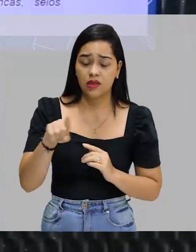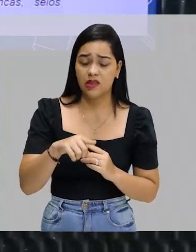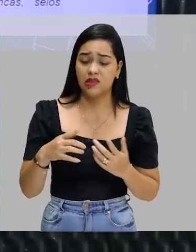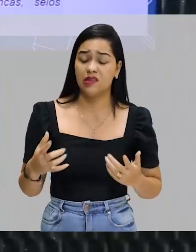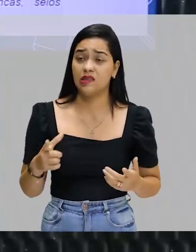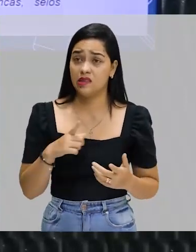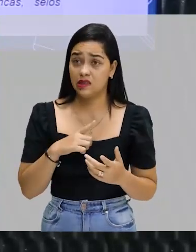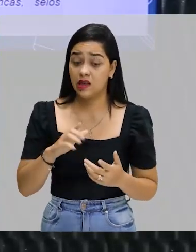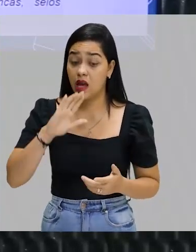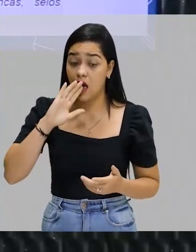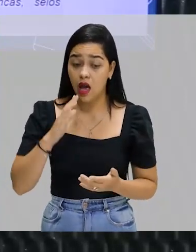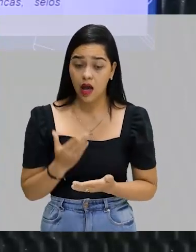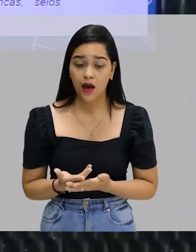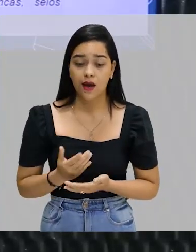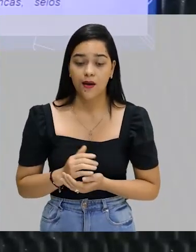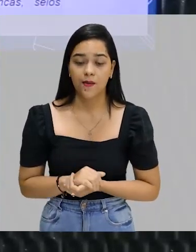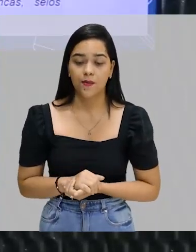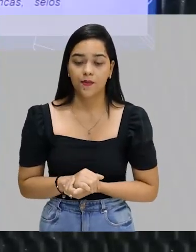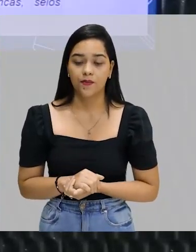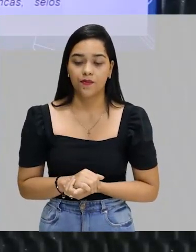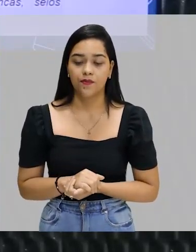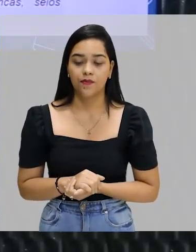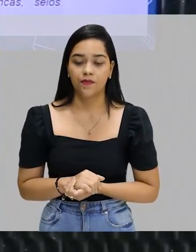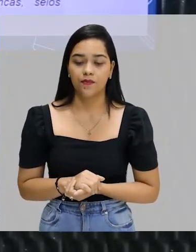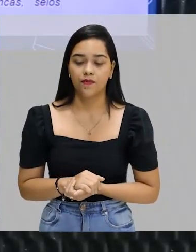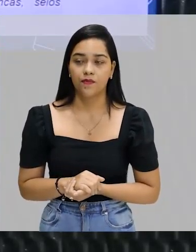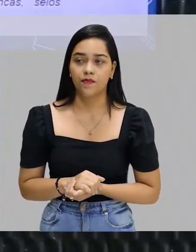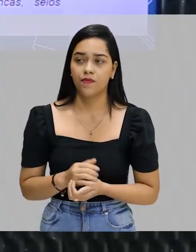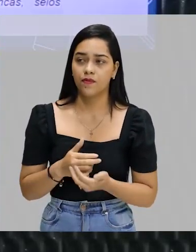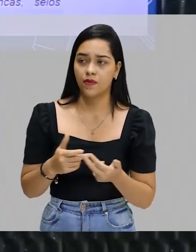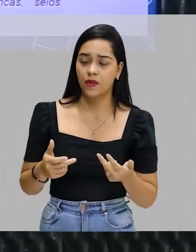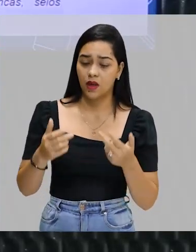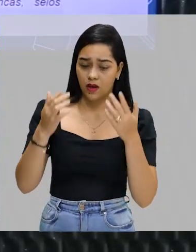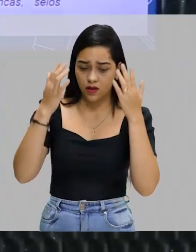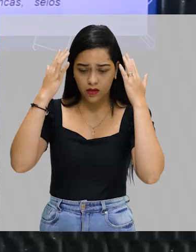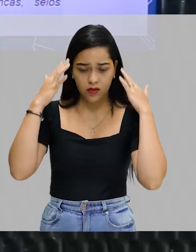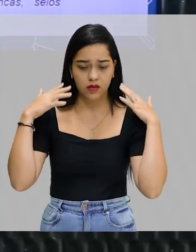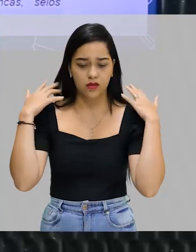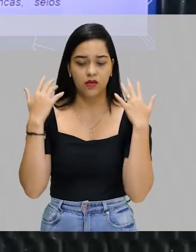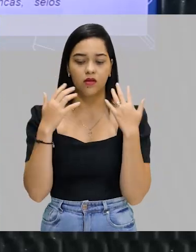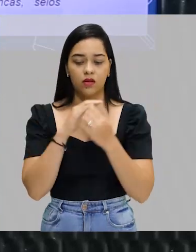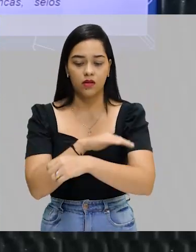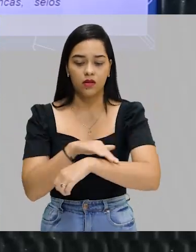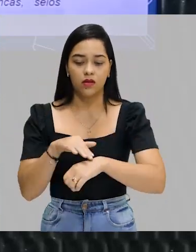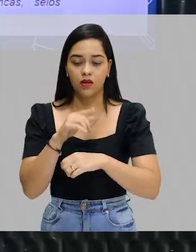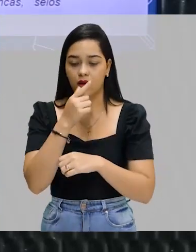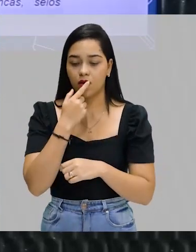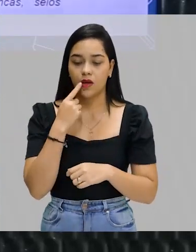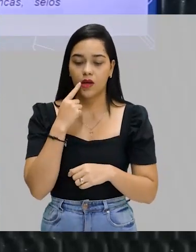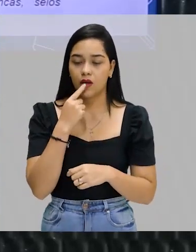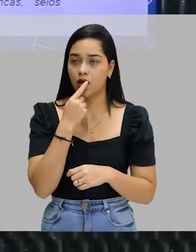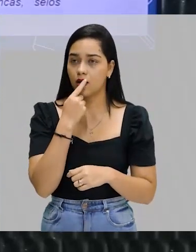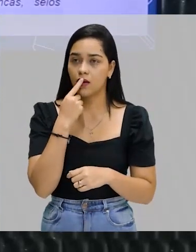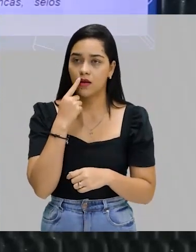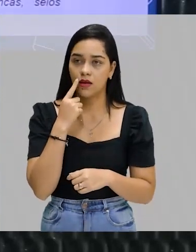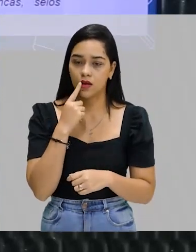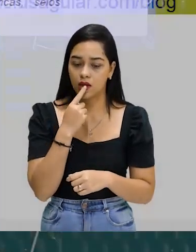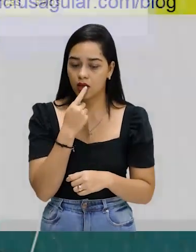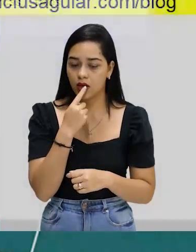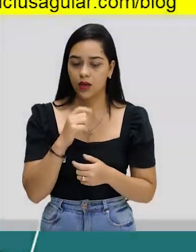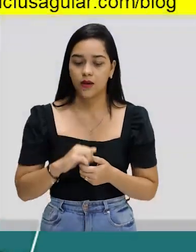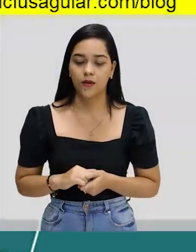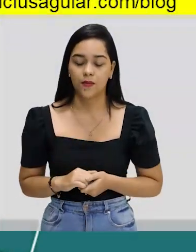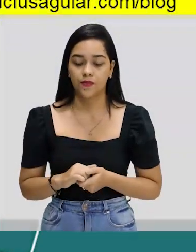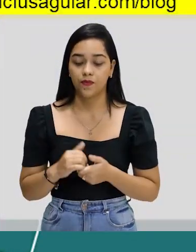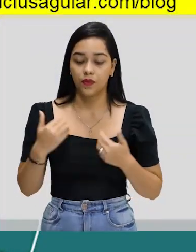bem intrigados. Né? Mulheres de peles muito claras, cabelos loiros, compridos, olhos e narizes pequenos, batom nas bochechas, uma maquiagem para poder